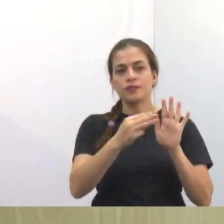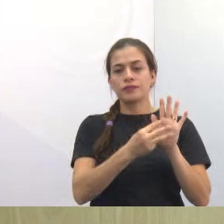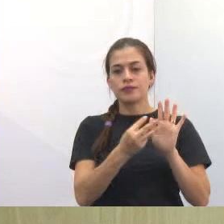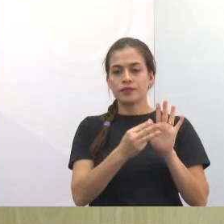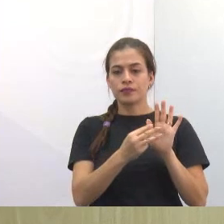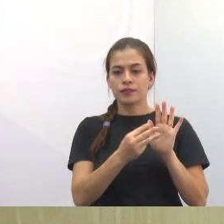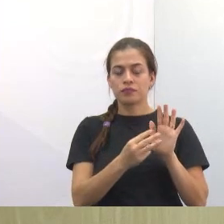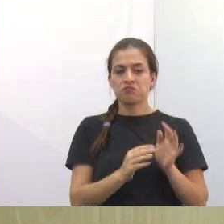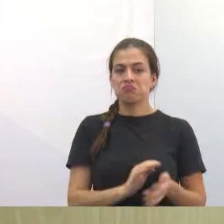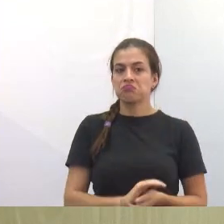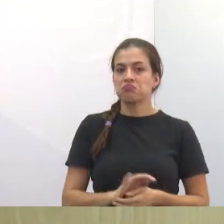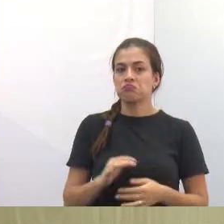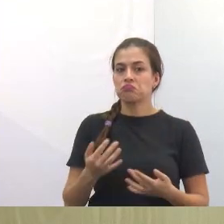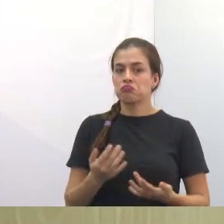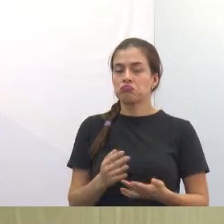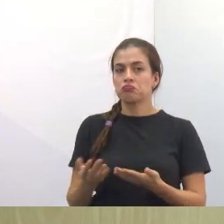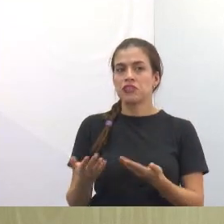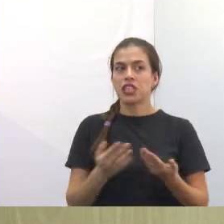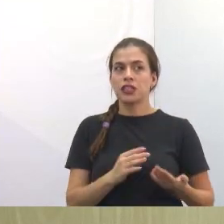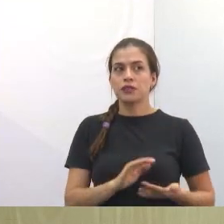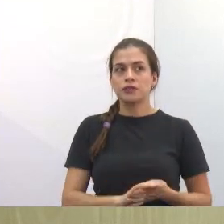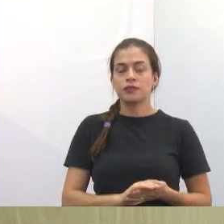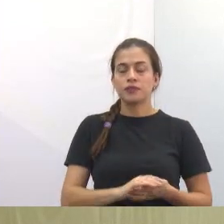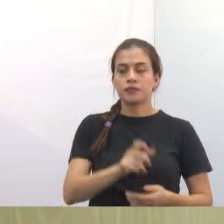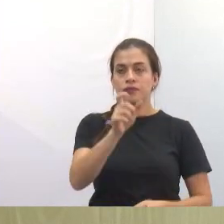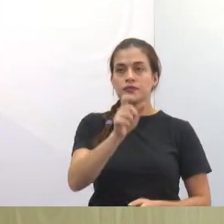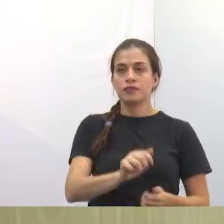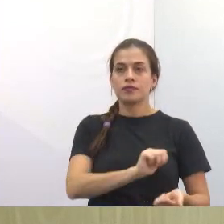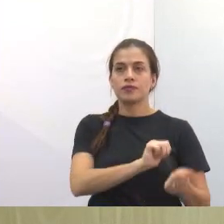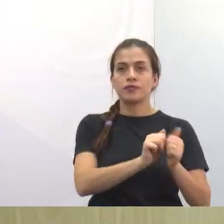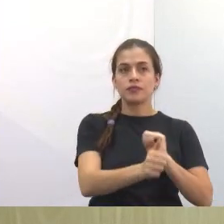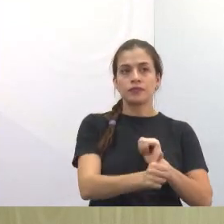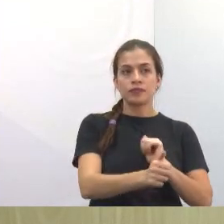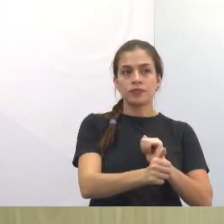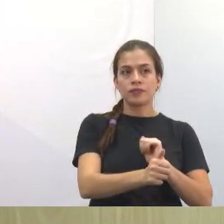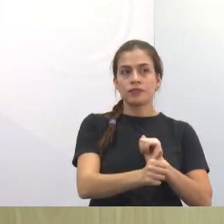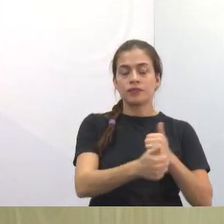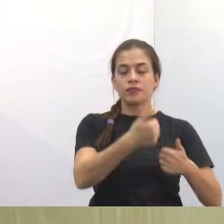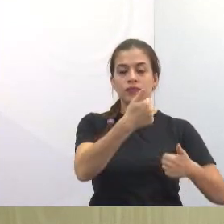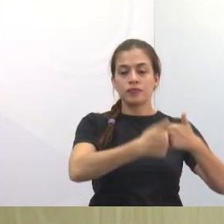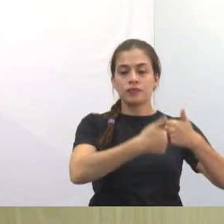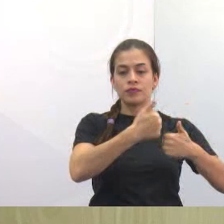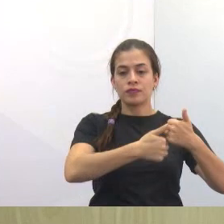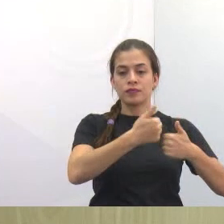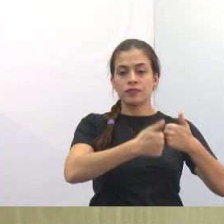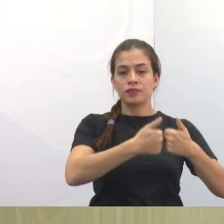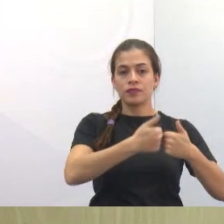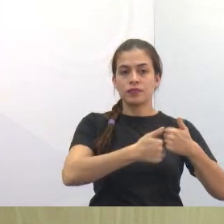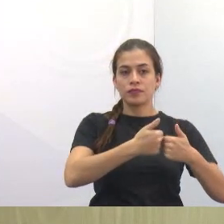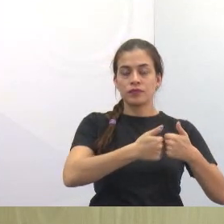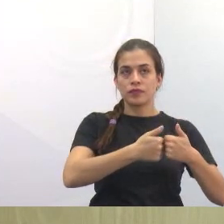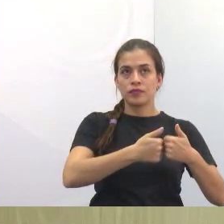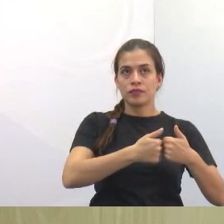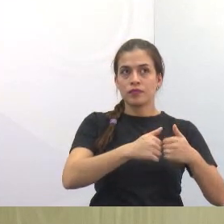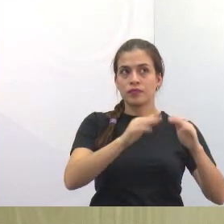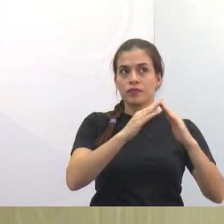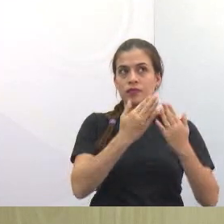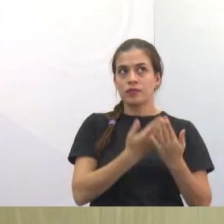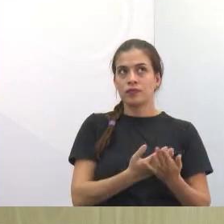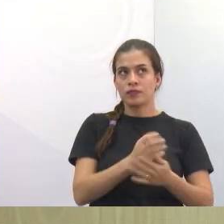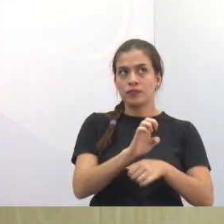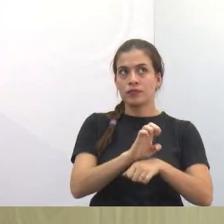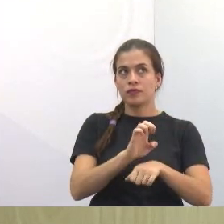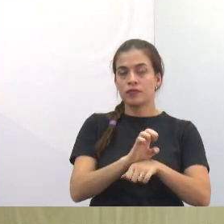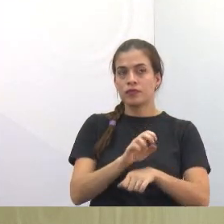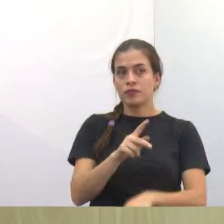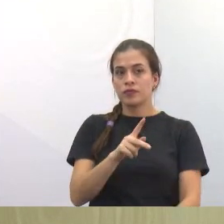586. Moção congratulatória ao time Mirim Feminino de Futsal da Escola Estadual Professor Amaury Vasquez, no